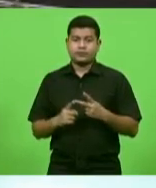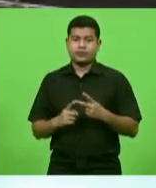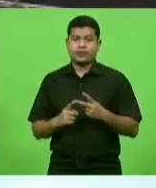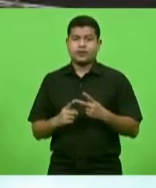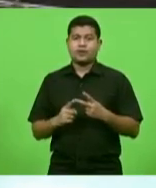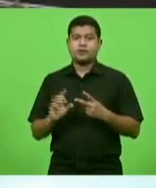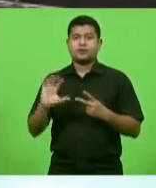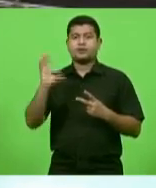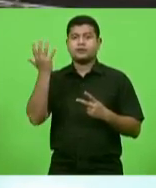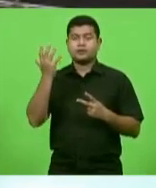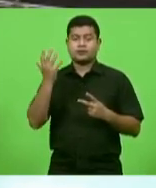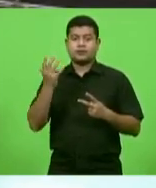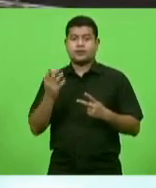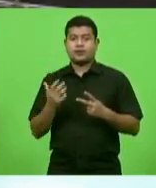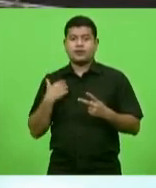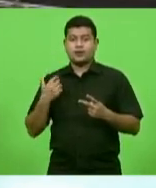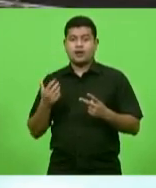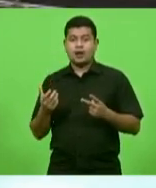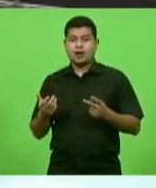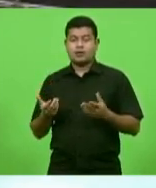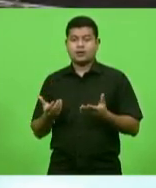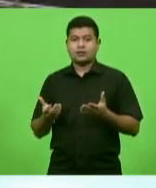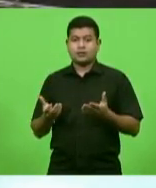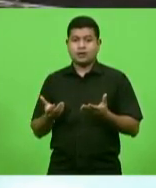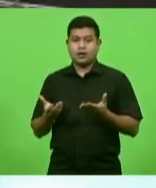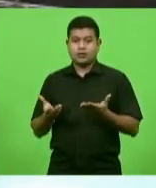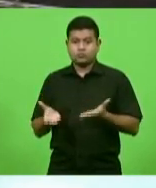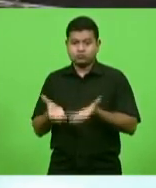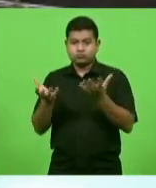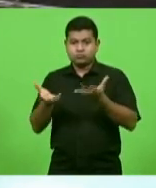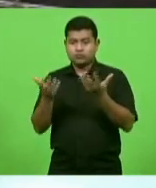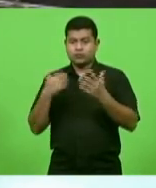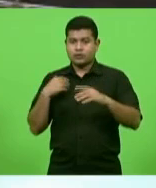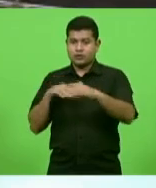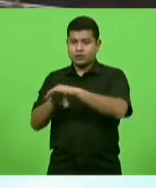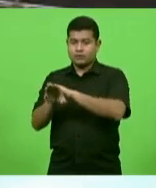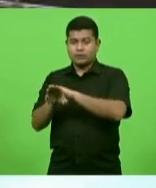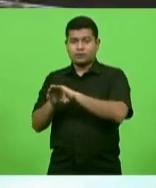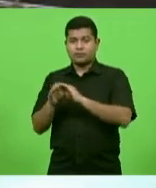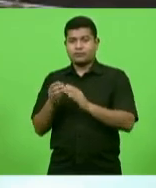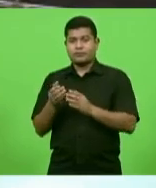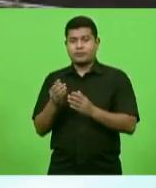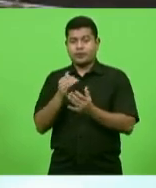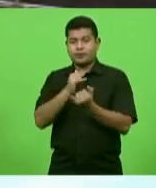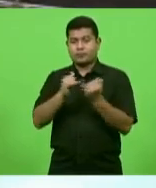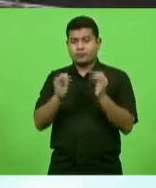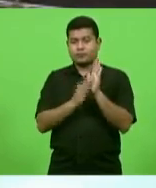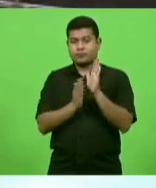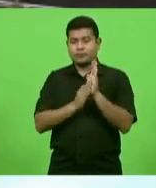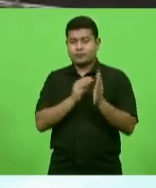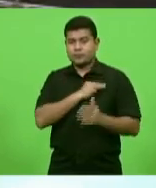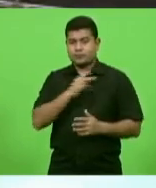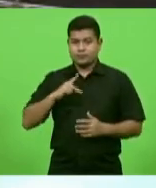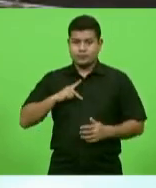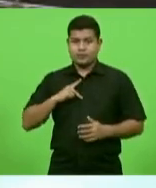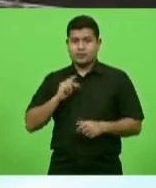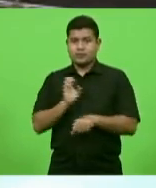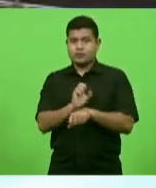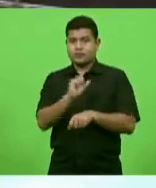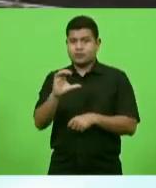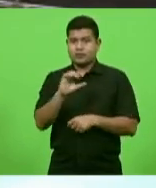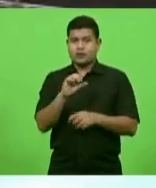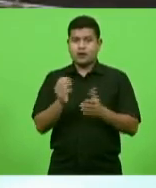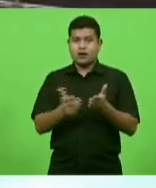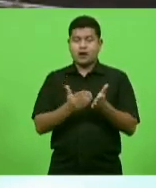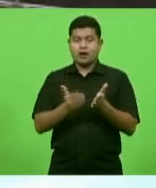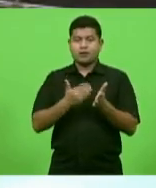fato superveniente da promoção do arquivamento parcial da proposta do Ministério Público do Estado de Santa Catarina as